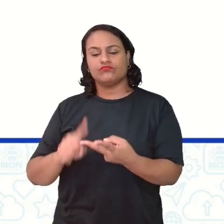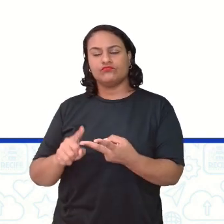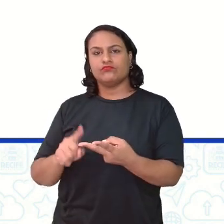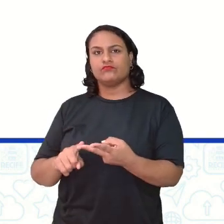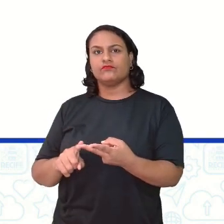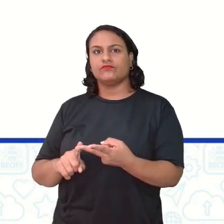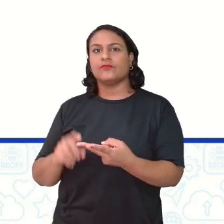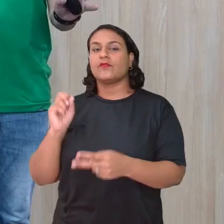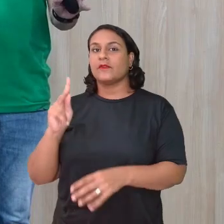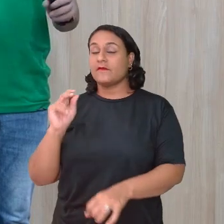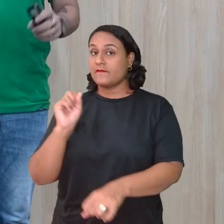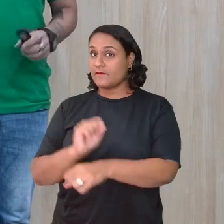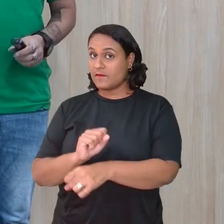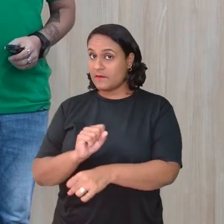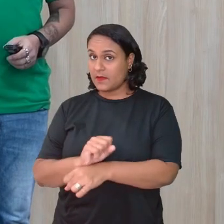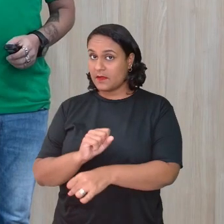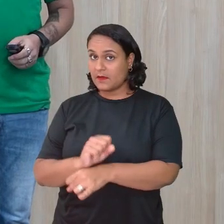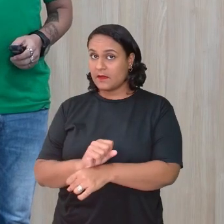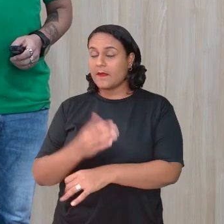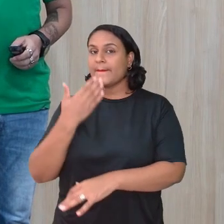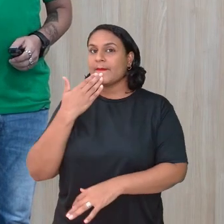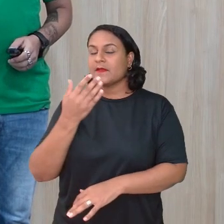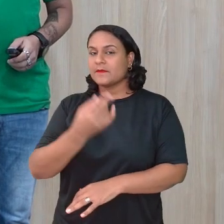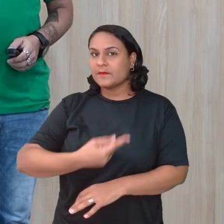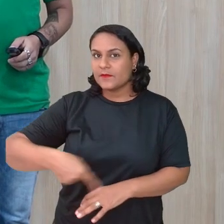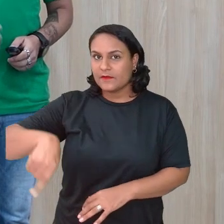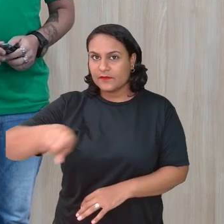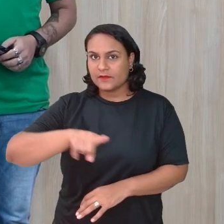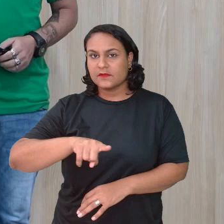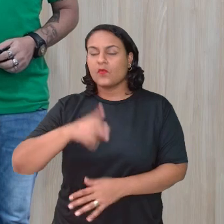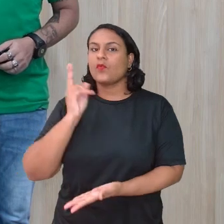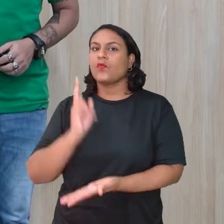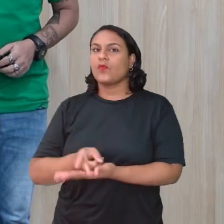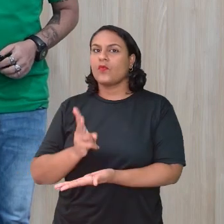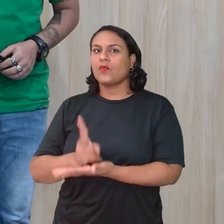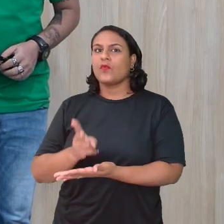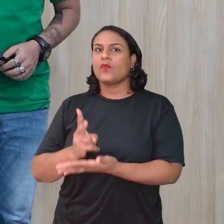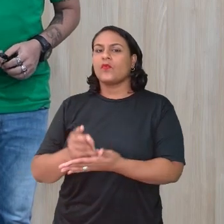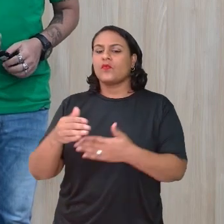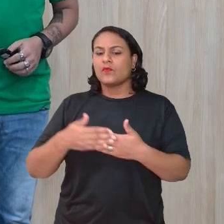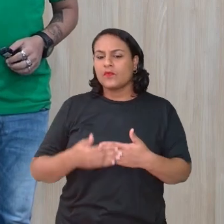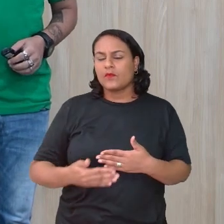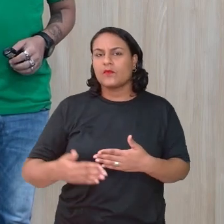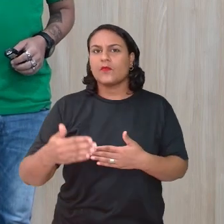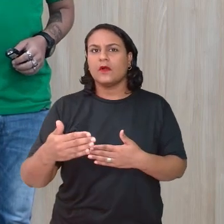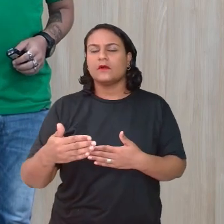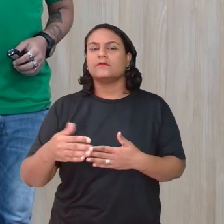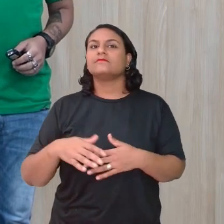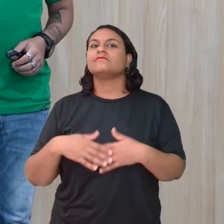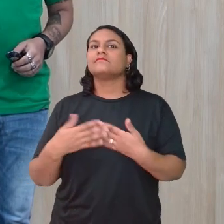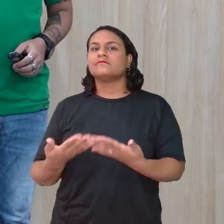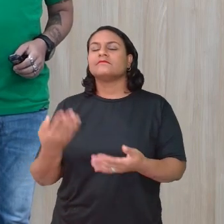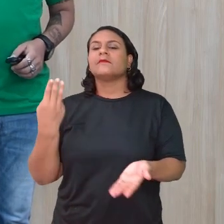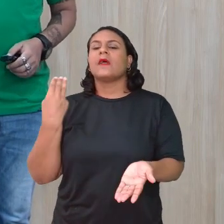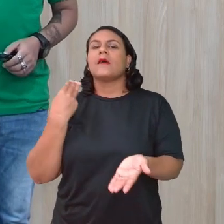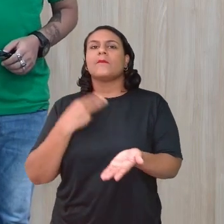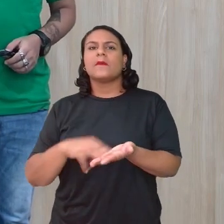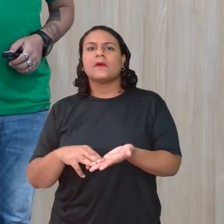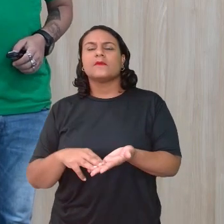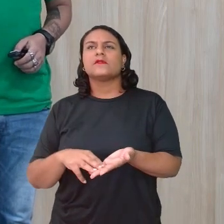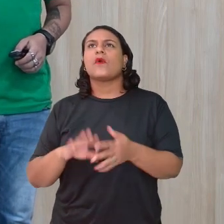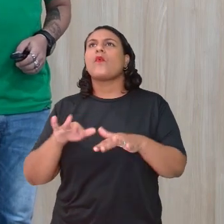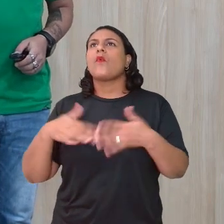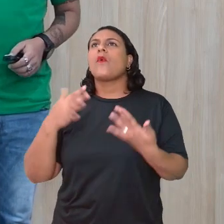certo? Vou parar até aí e pedir para que você continue a partir desse ponto. Diga aí qual é a probabilidade